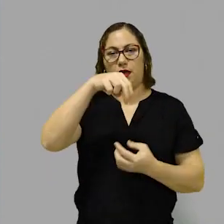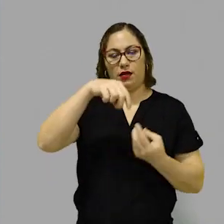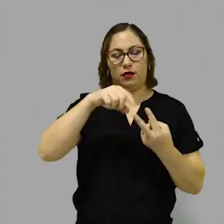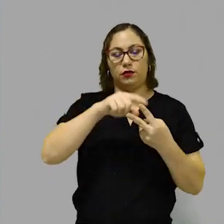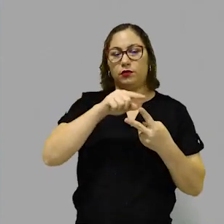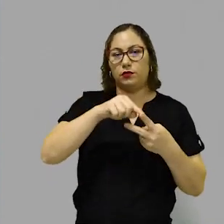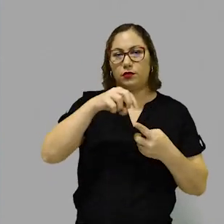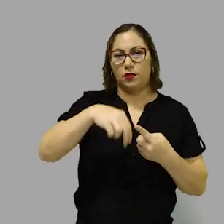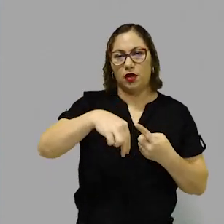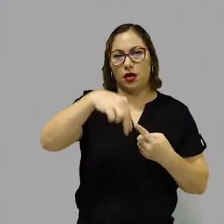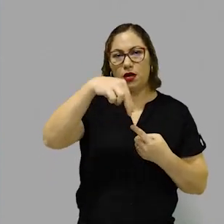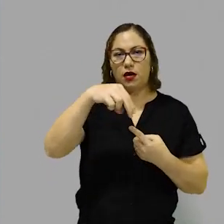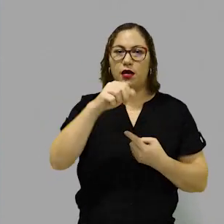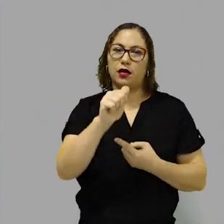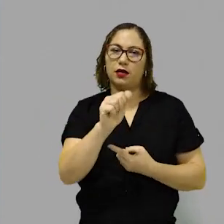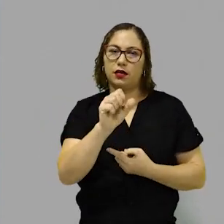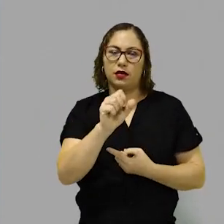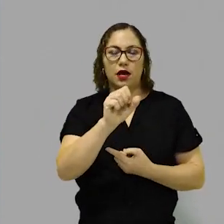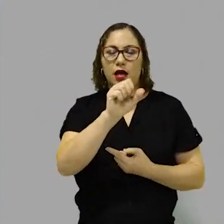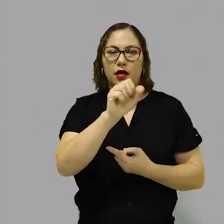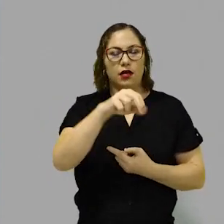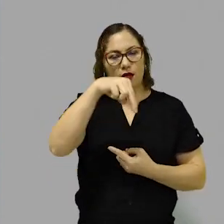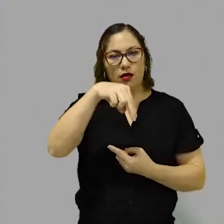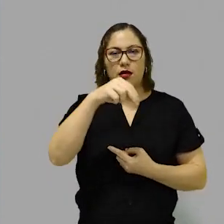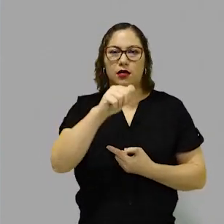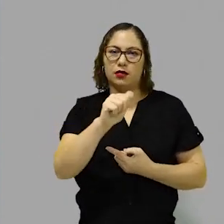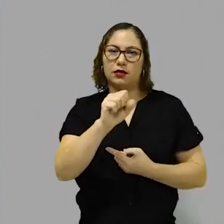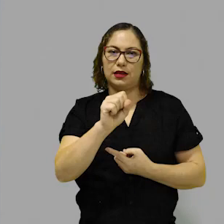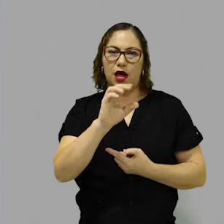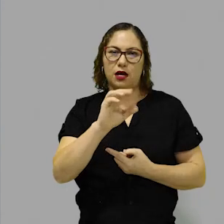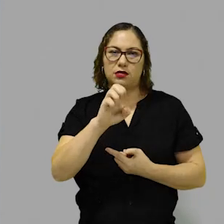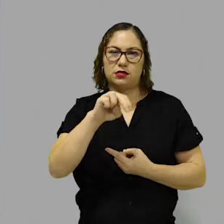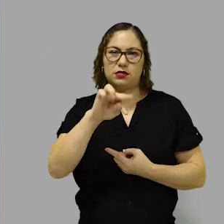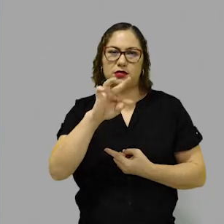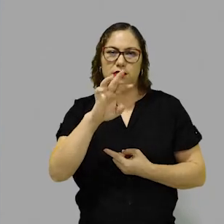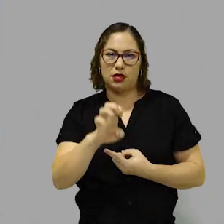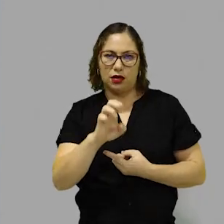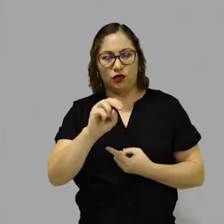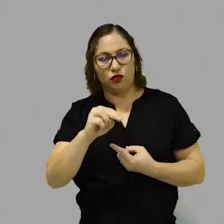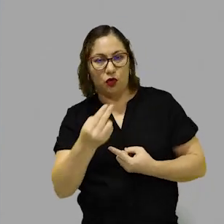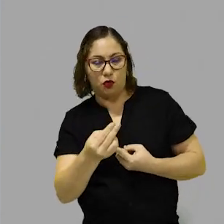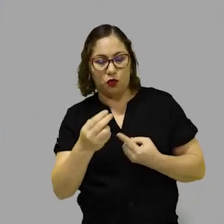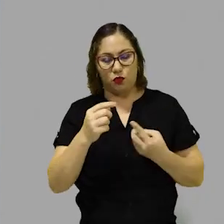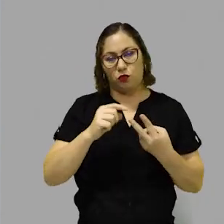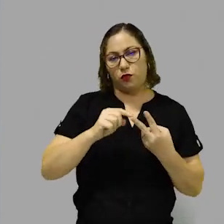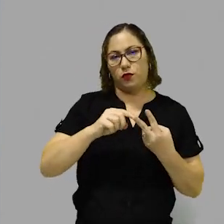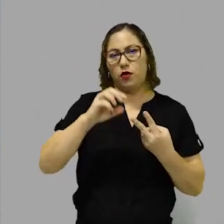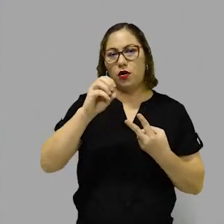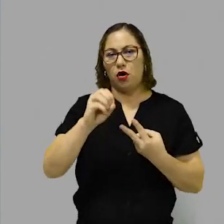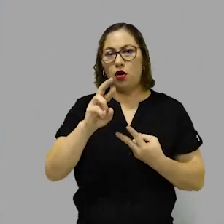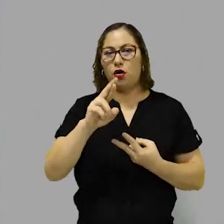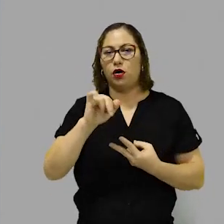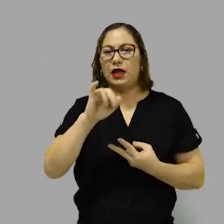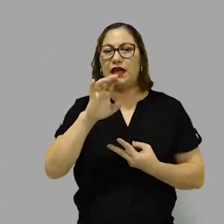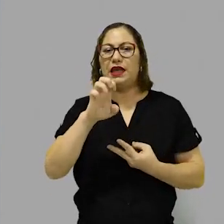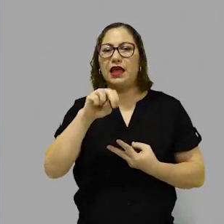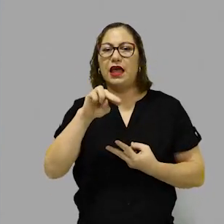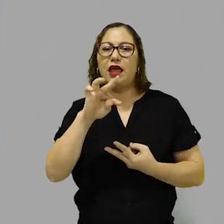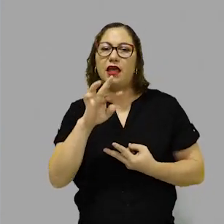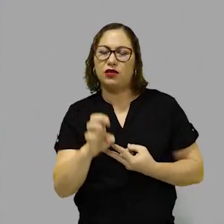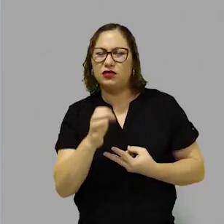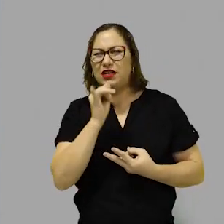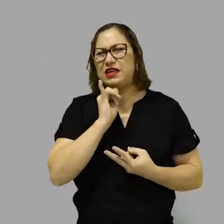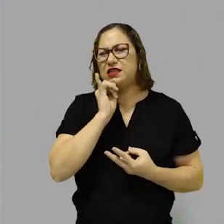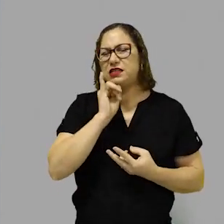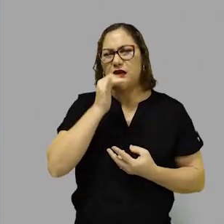oriente. Quando se fala, por exemplo, dos japoneses, dos chineses, nós dizemos que esses povos são